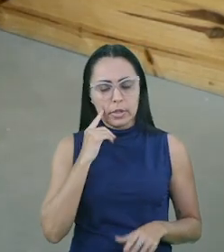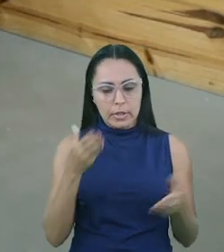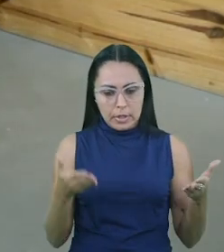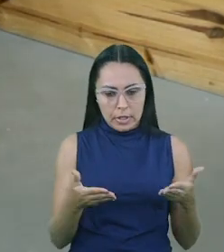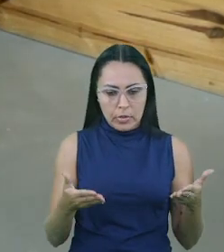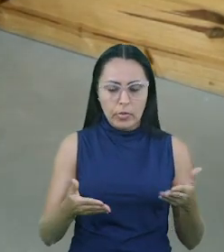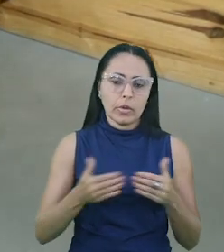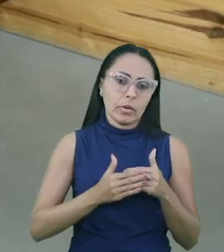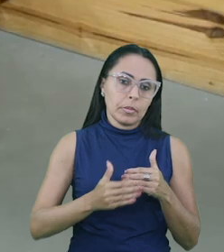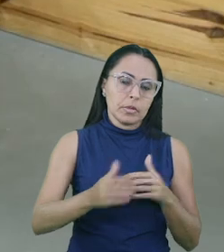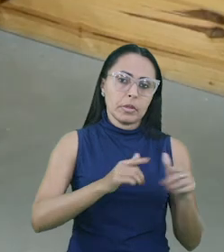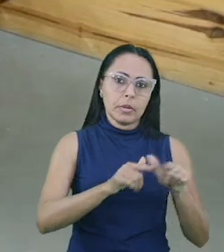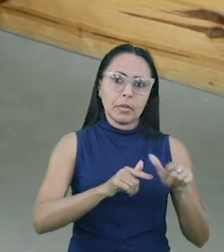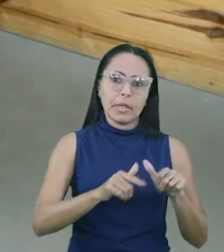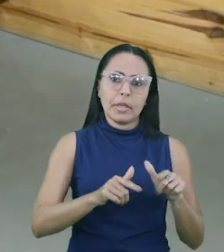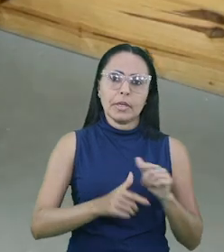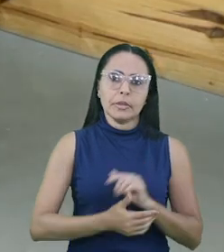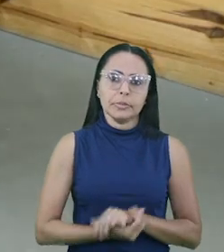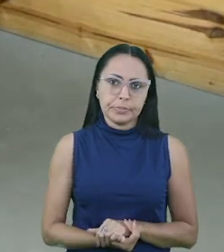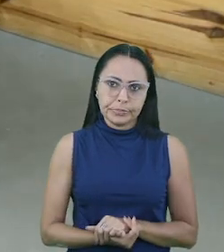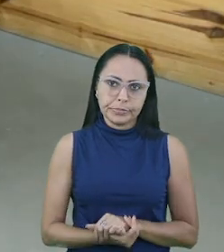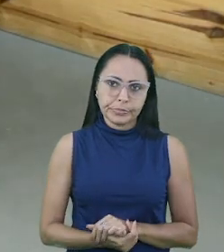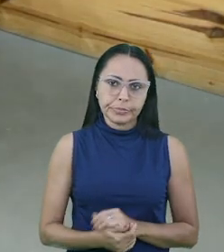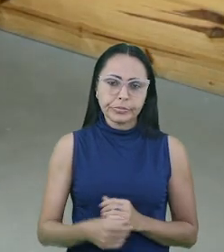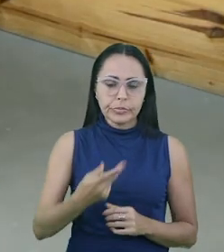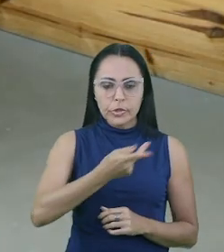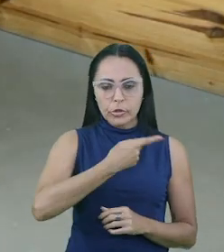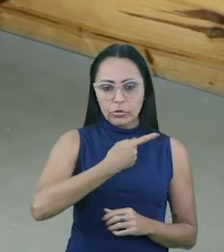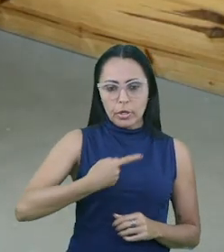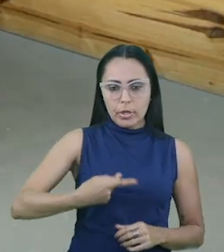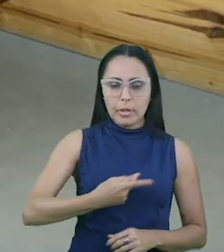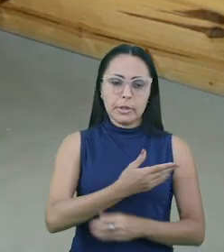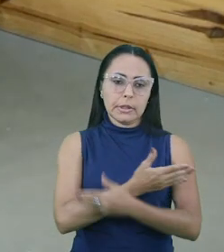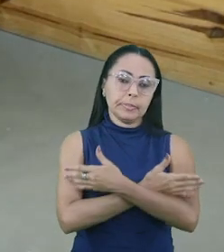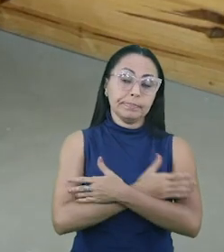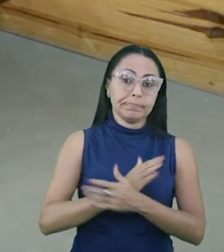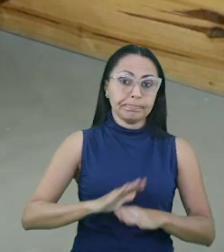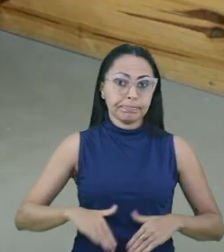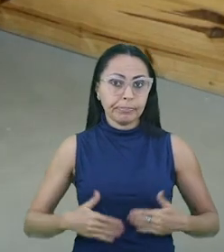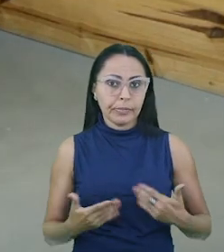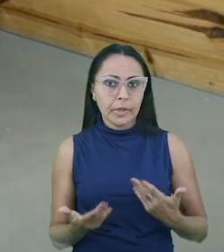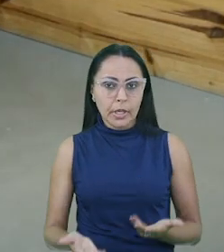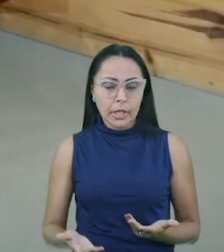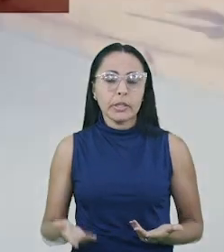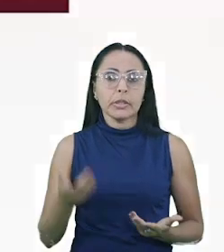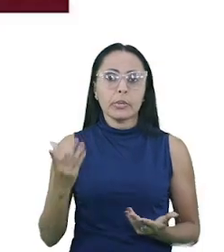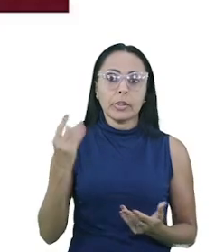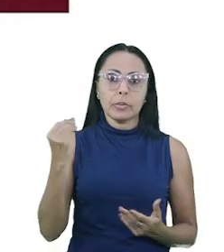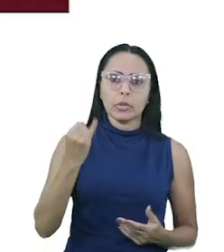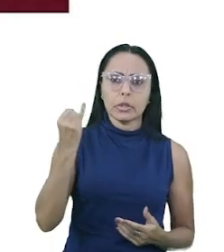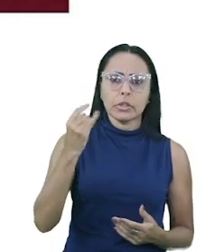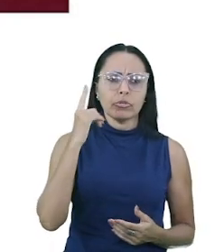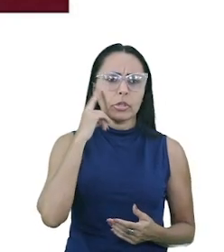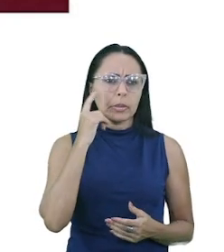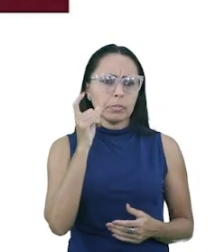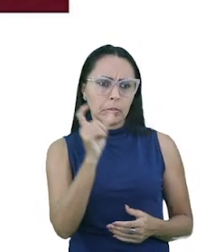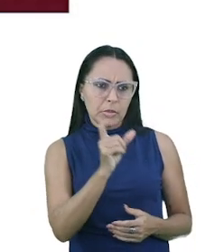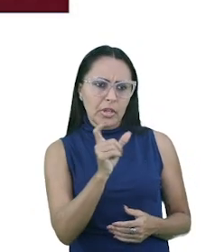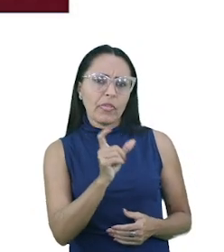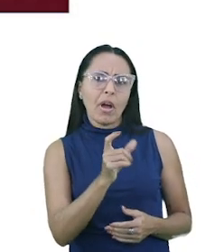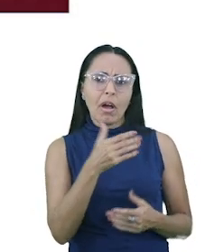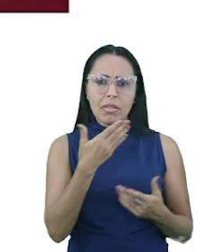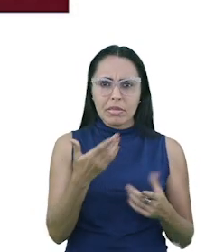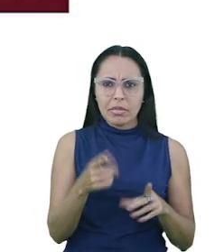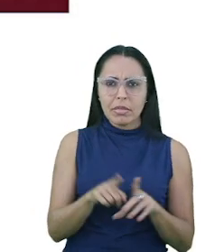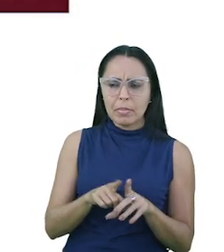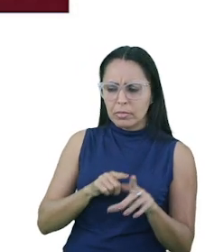começou a trabalhar com estampa de camisa, enfim. E aí, eu acho que é interessante a gente dar uma olhada